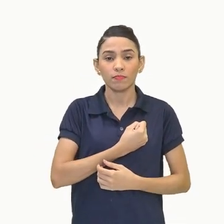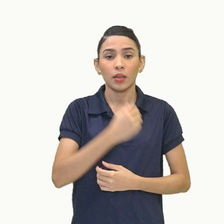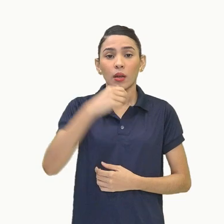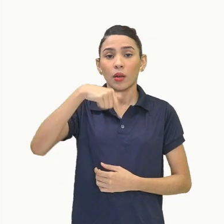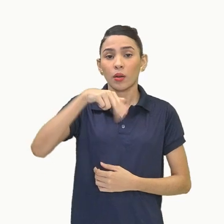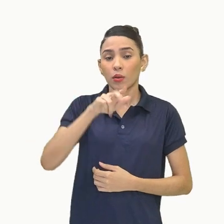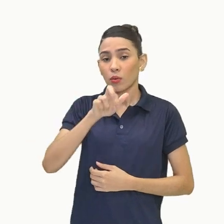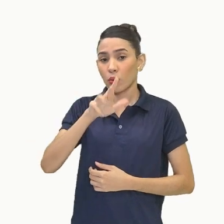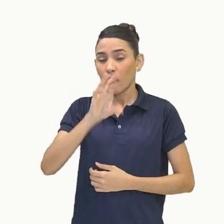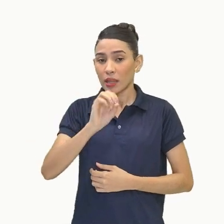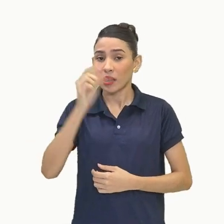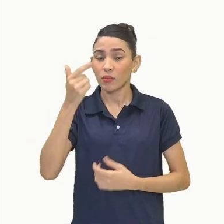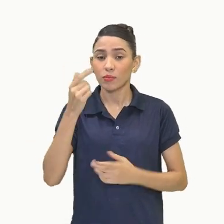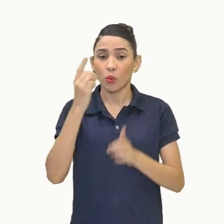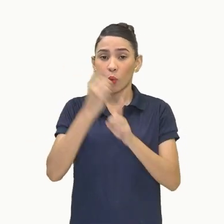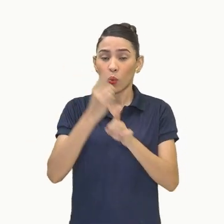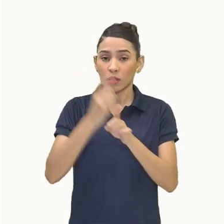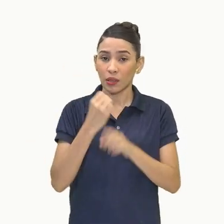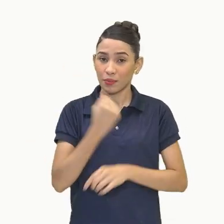valor. Beleza?